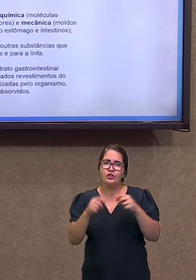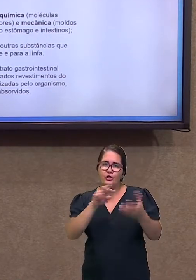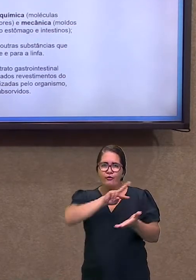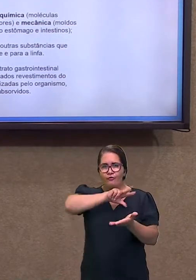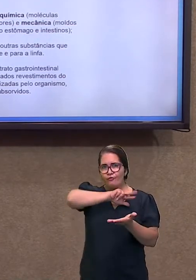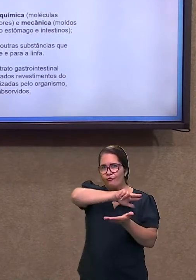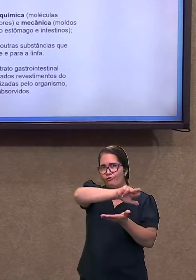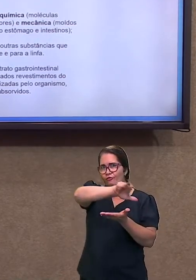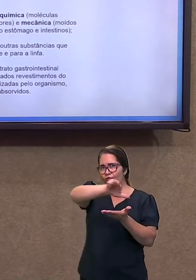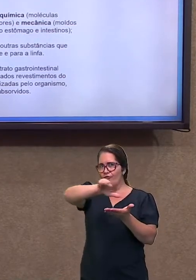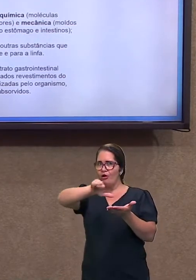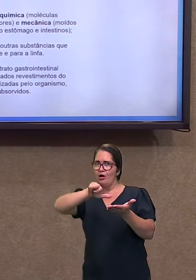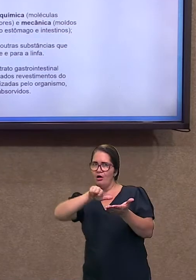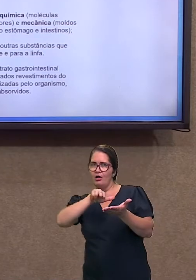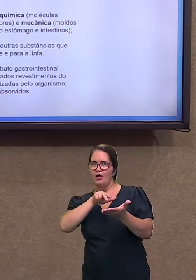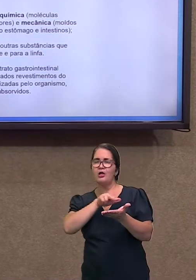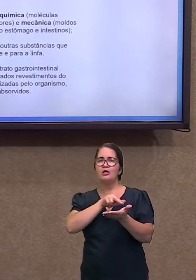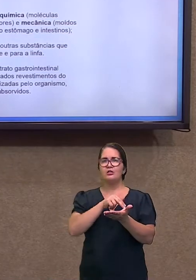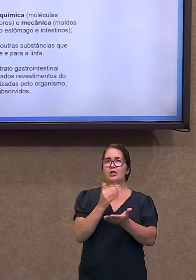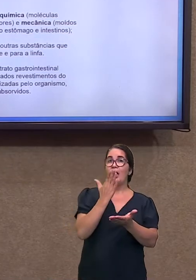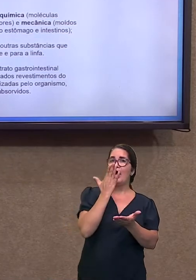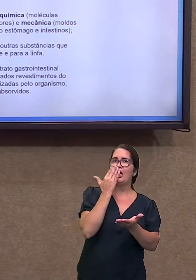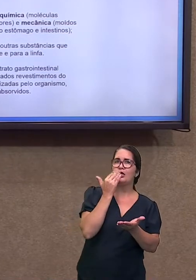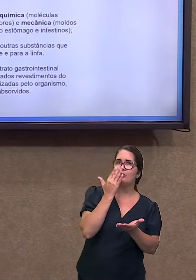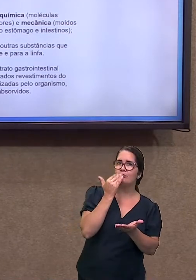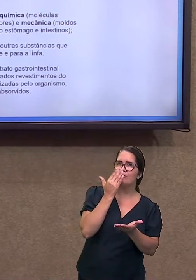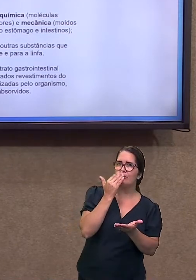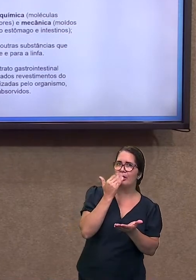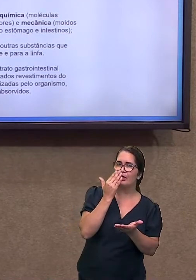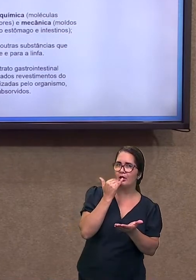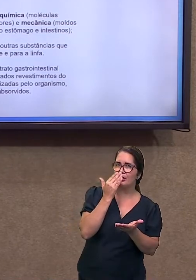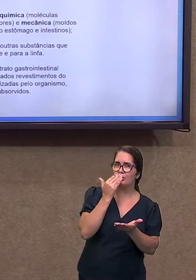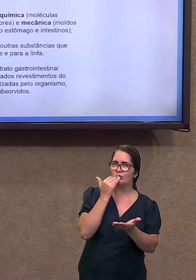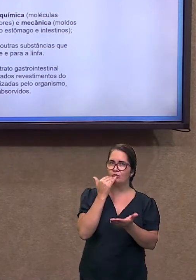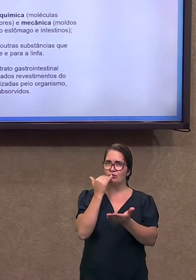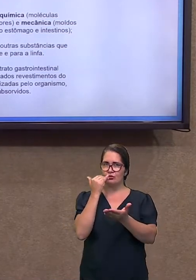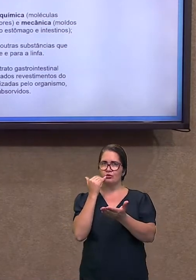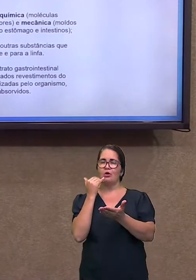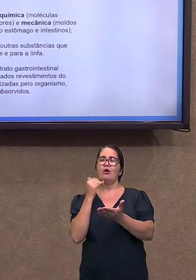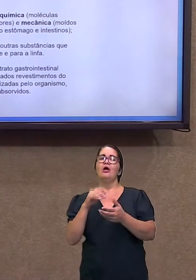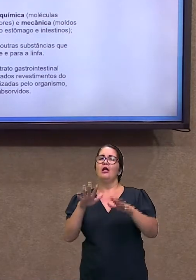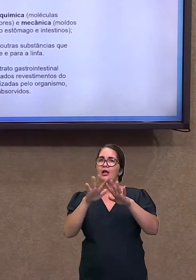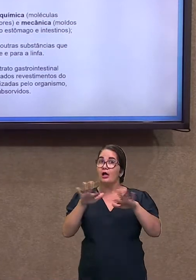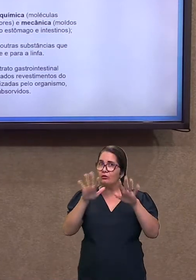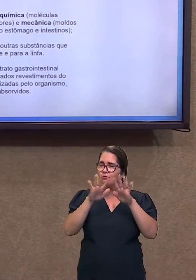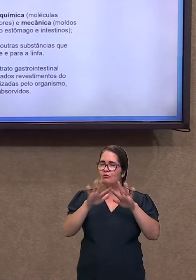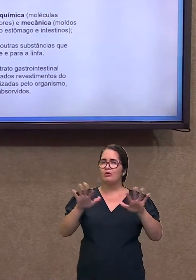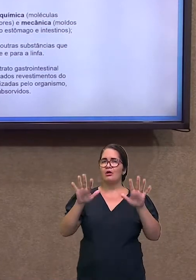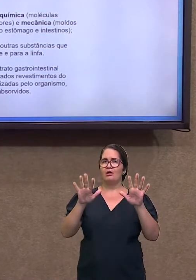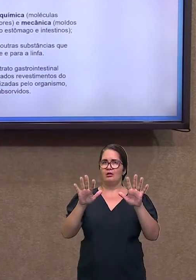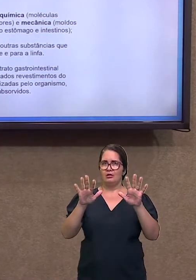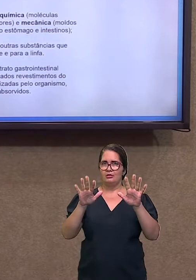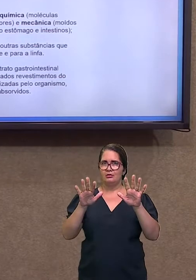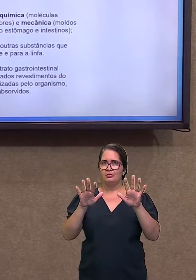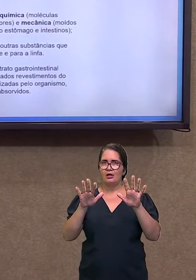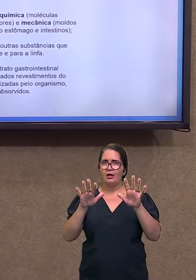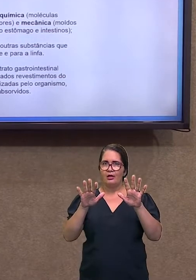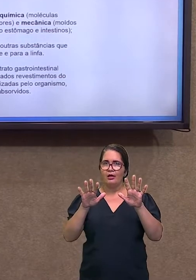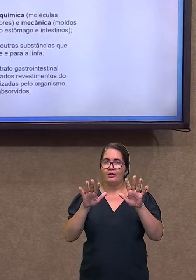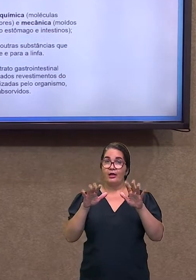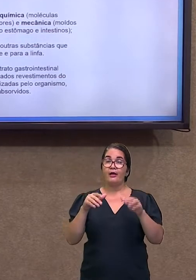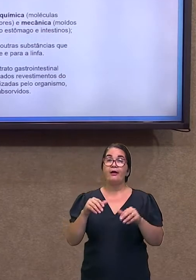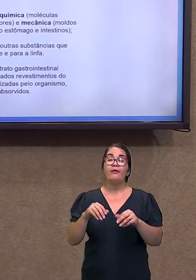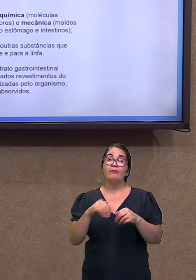eu brinco que é um reloginho. Tudo tem dentro do tempo certo. Tem que funcionar para que a